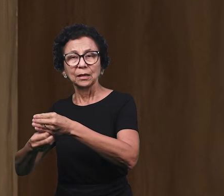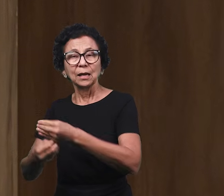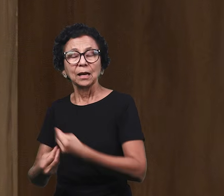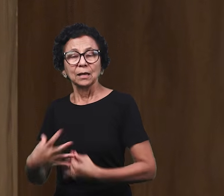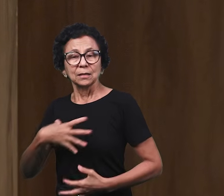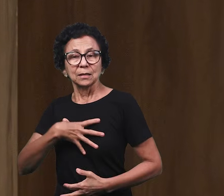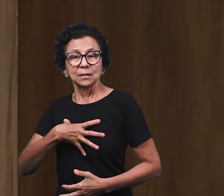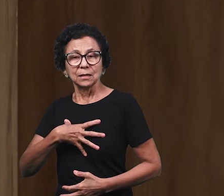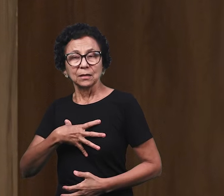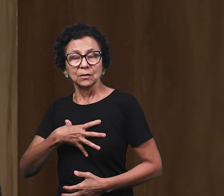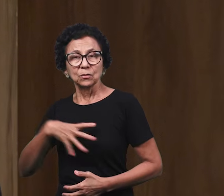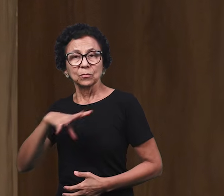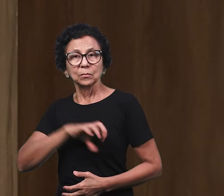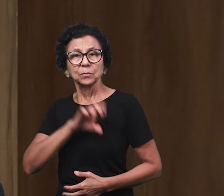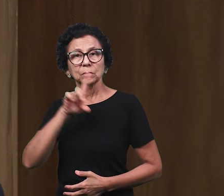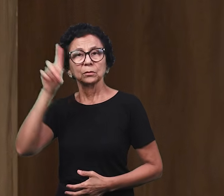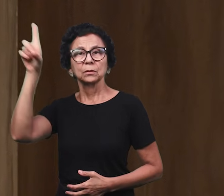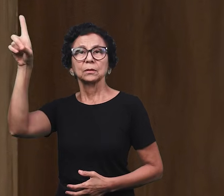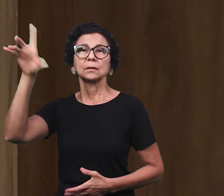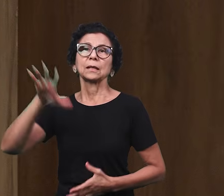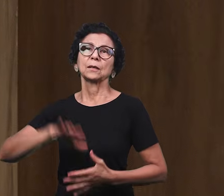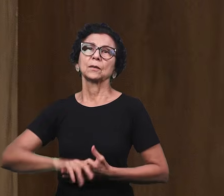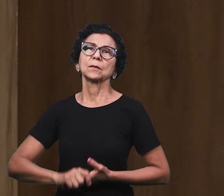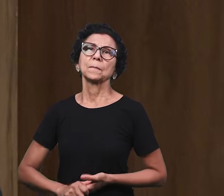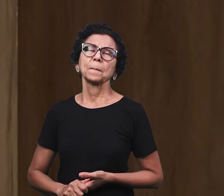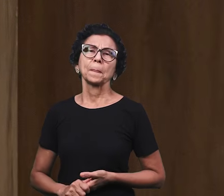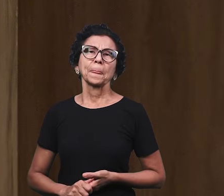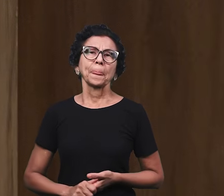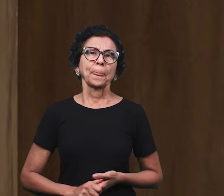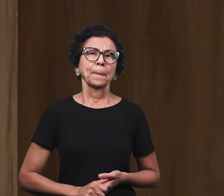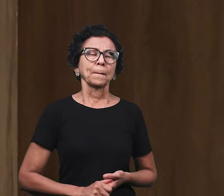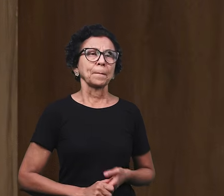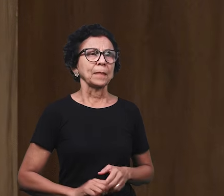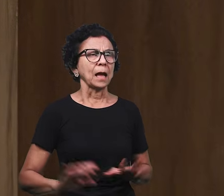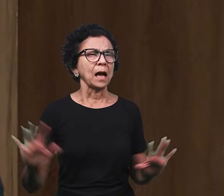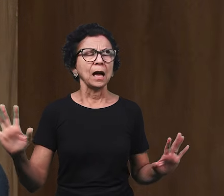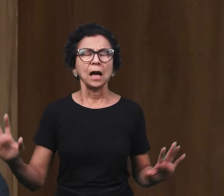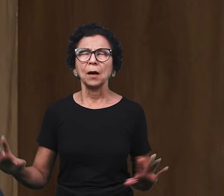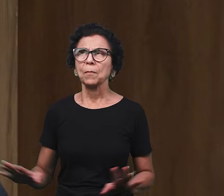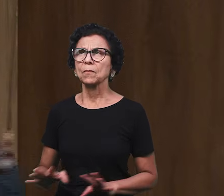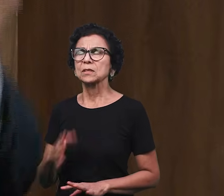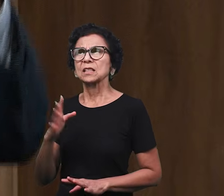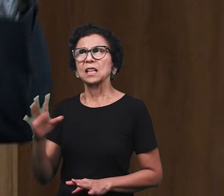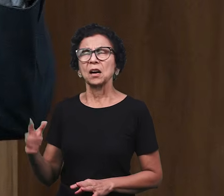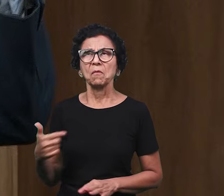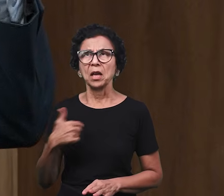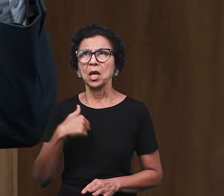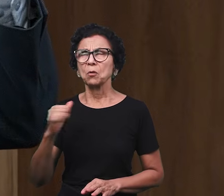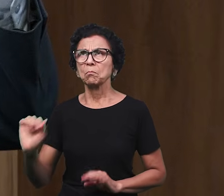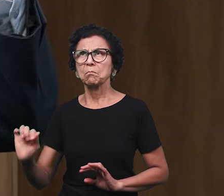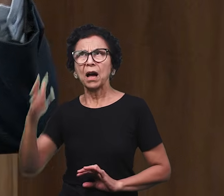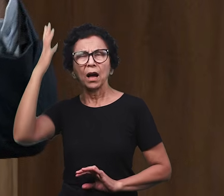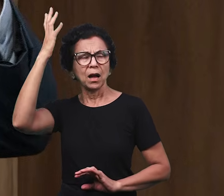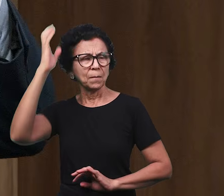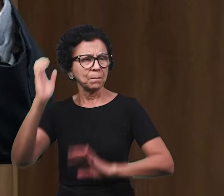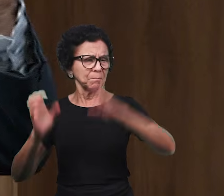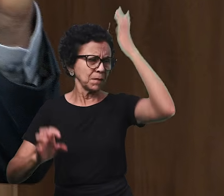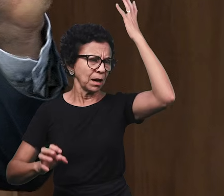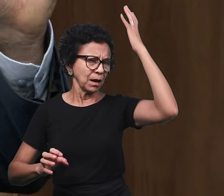uma grande operação do amor de Deus. Não espere, jovem, grandes